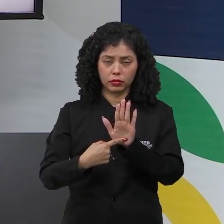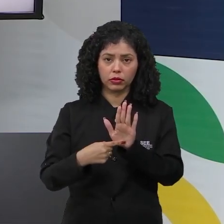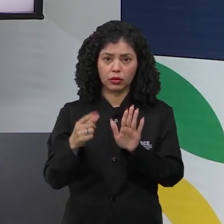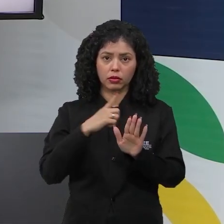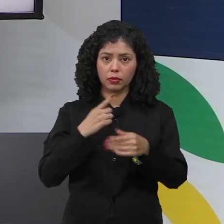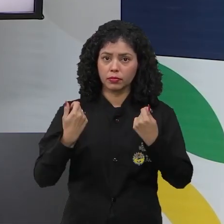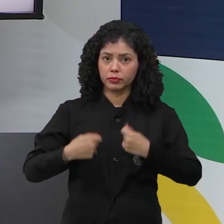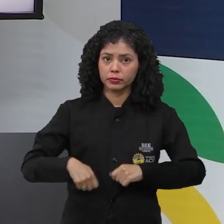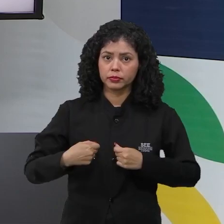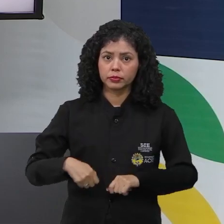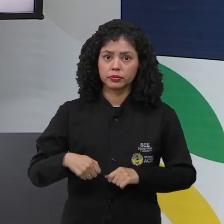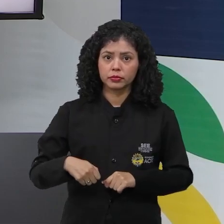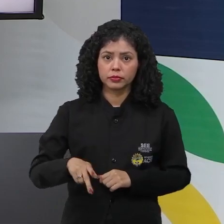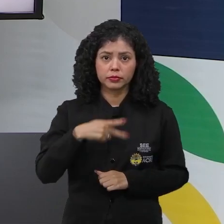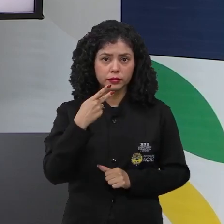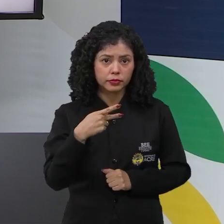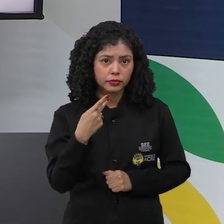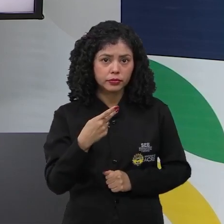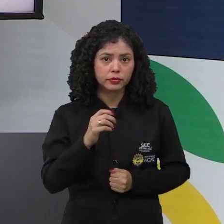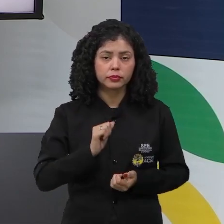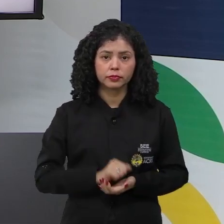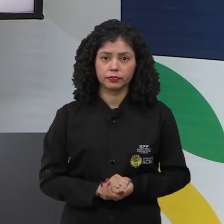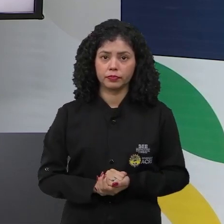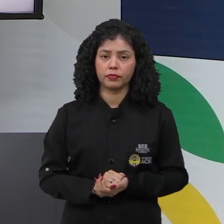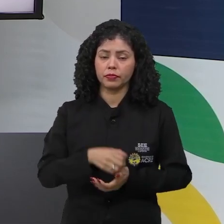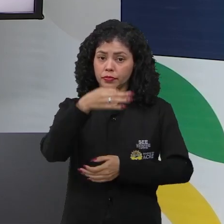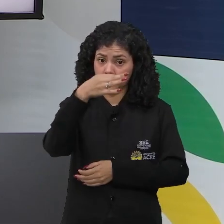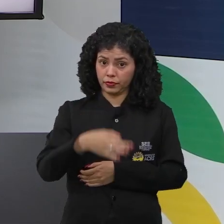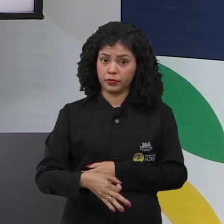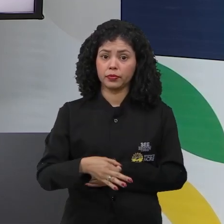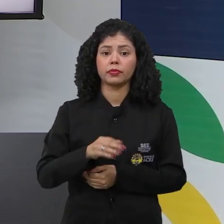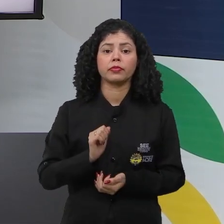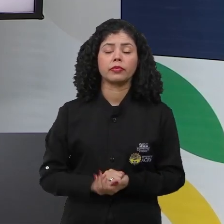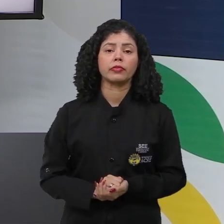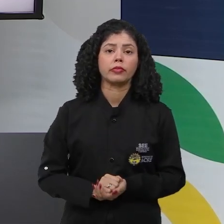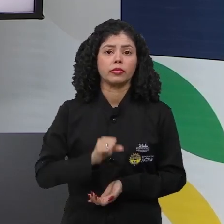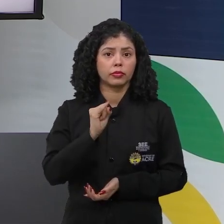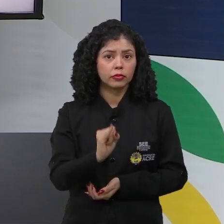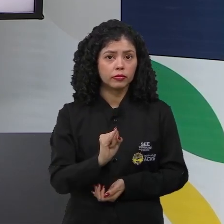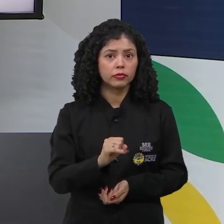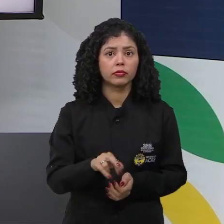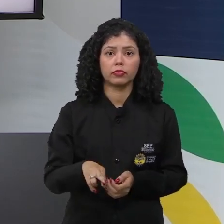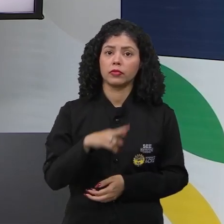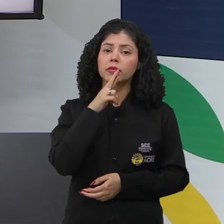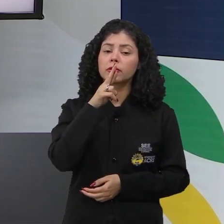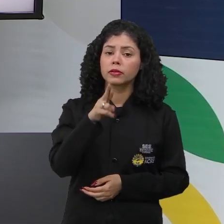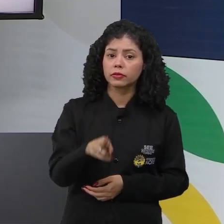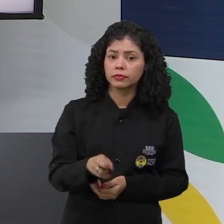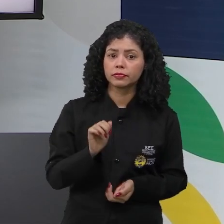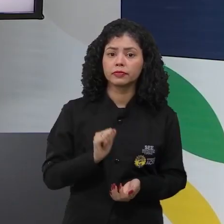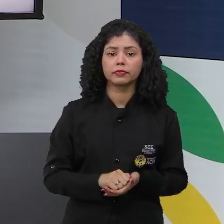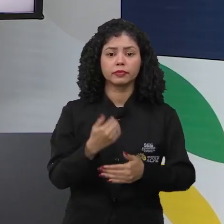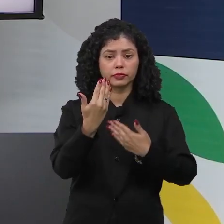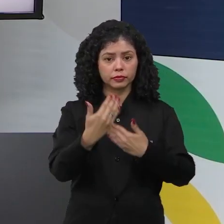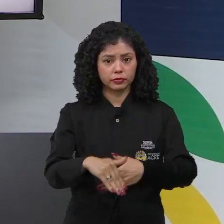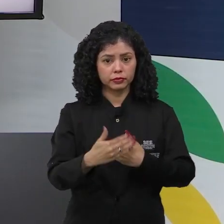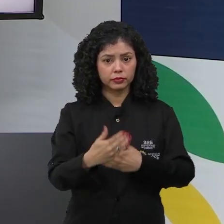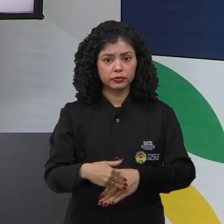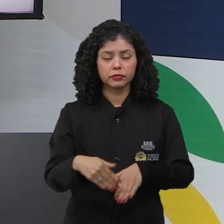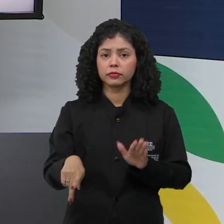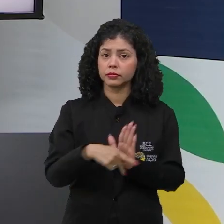também precisa falar de forma adequada. Se você está lá resolvendo a sua prova, tem